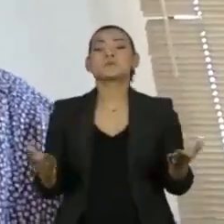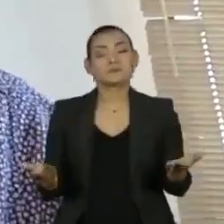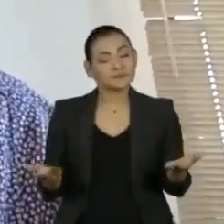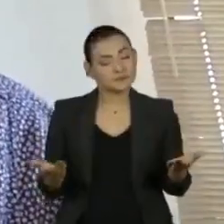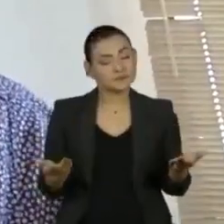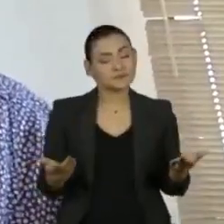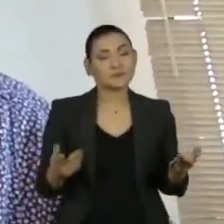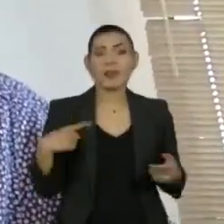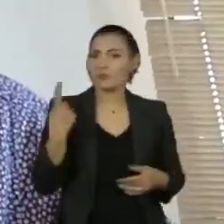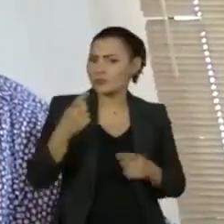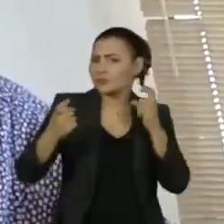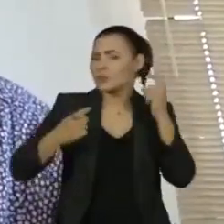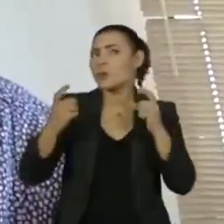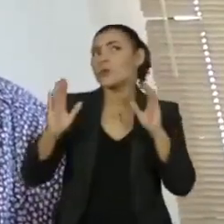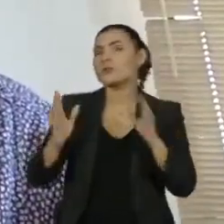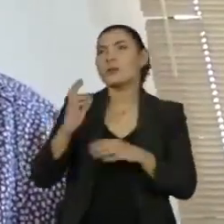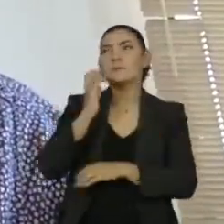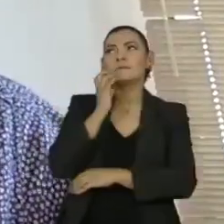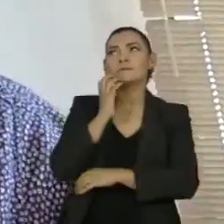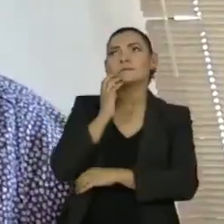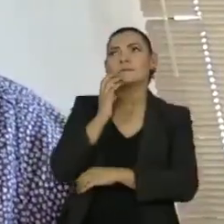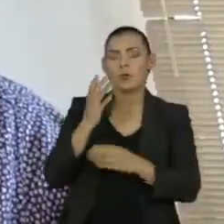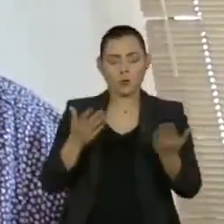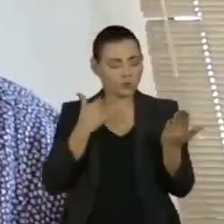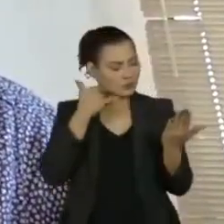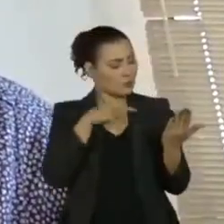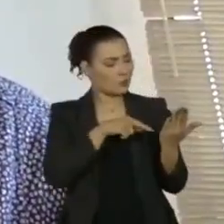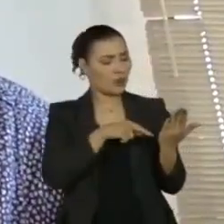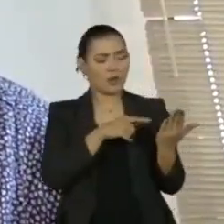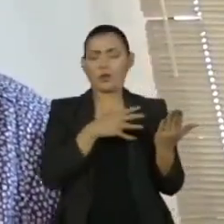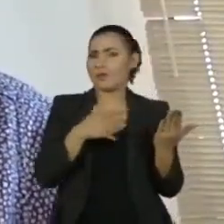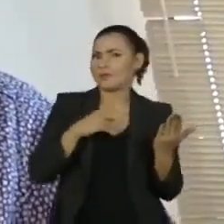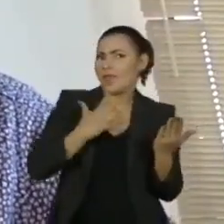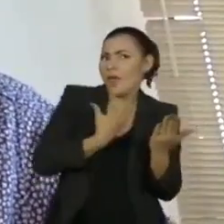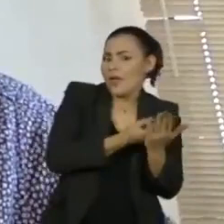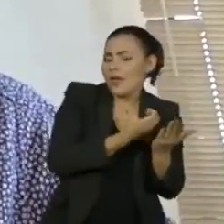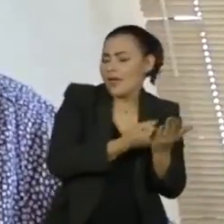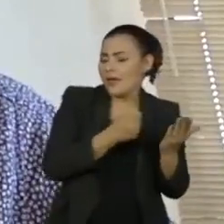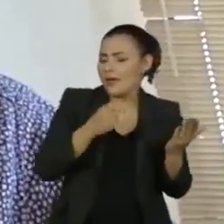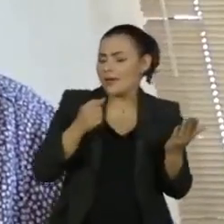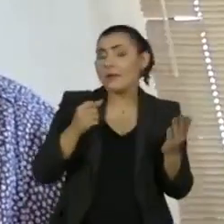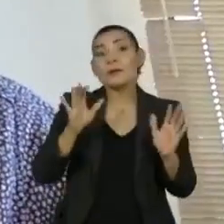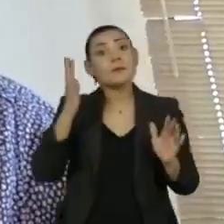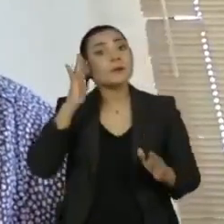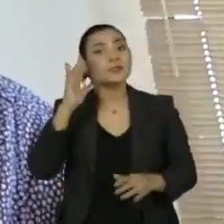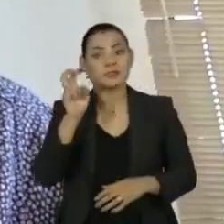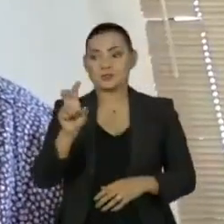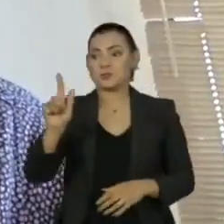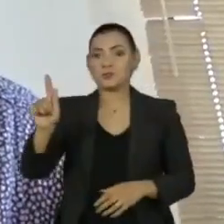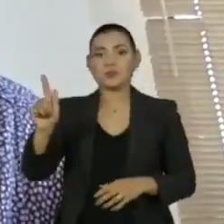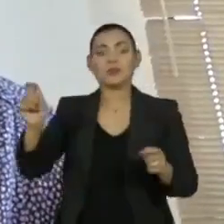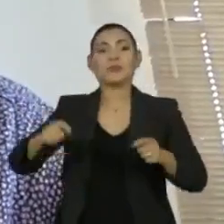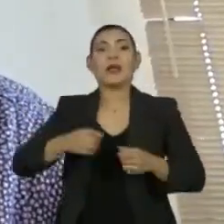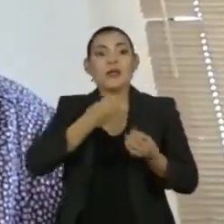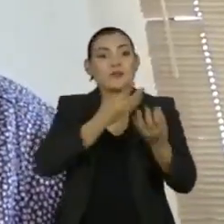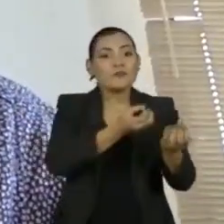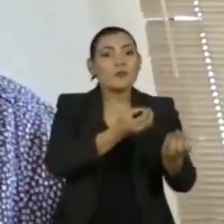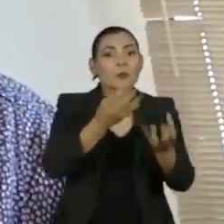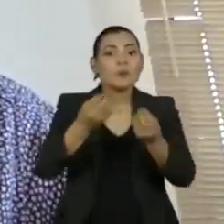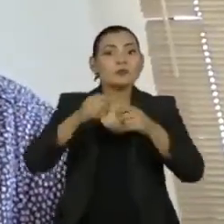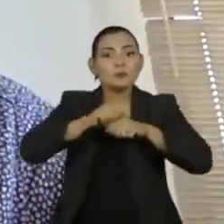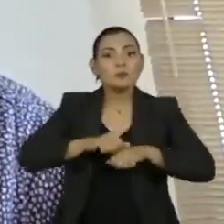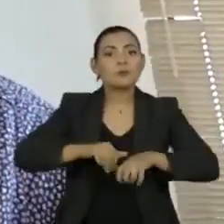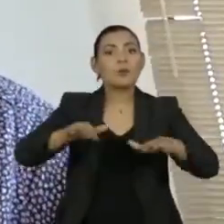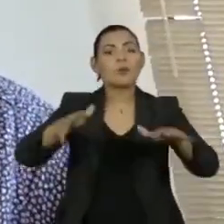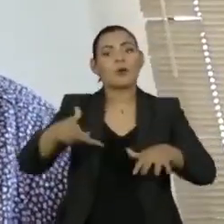Se nós já nos preocupamos com os nossos dispositivos atuais em nossas residências, o 5G poderá compartilhar esses dados com